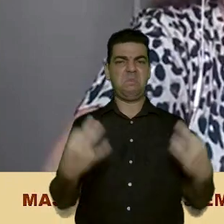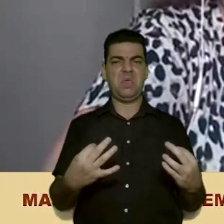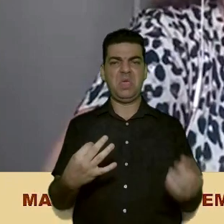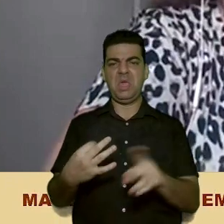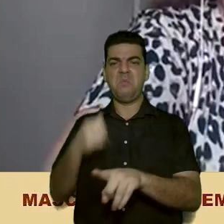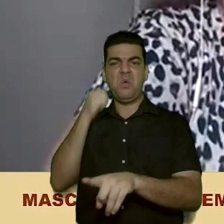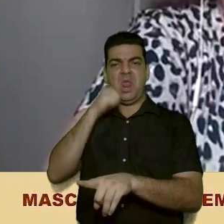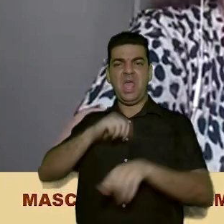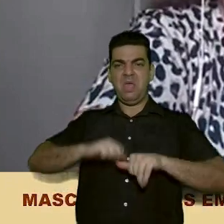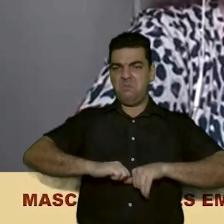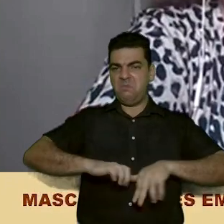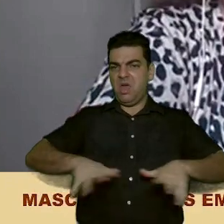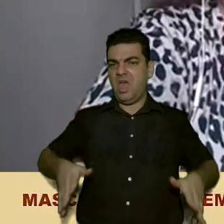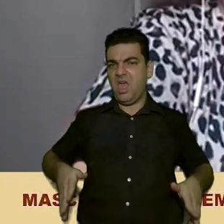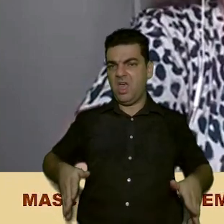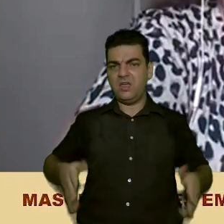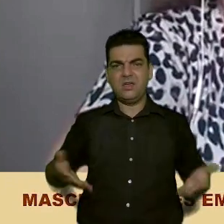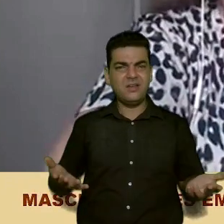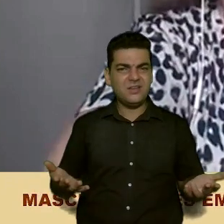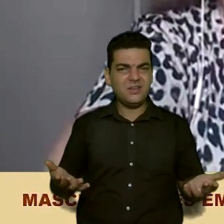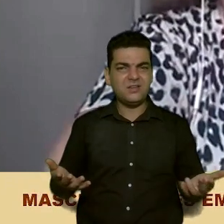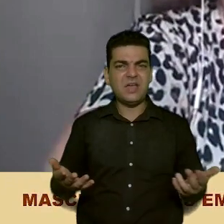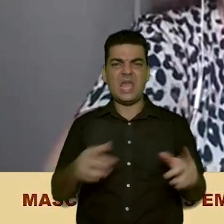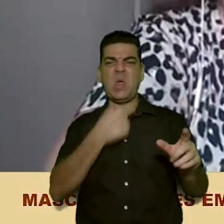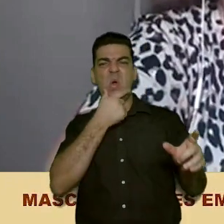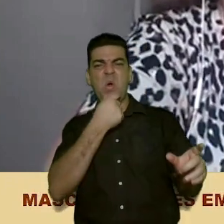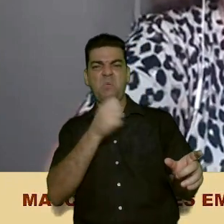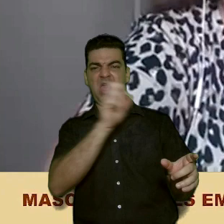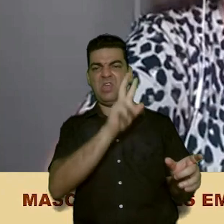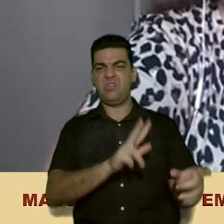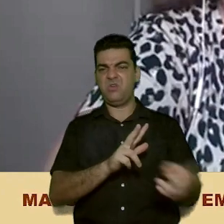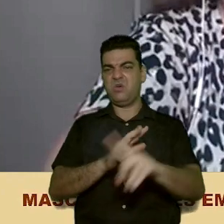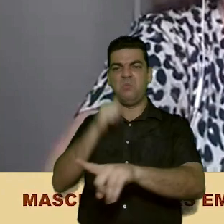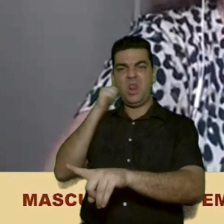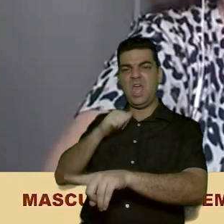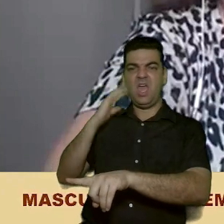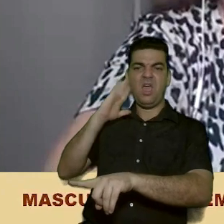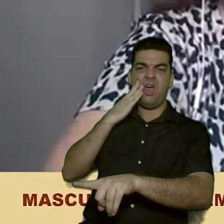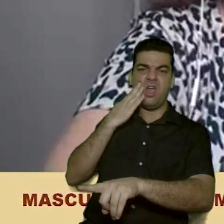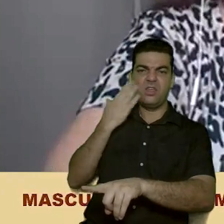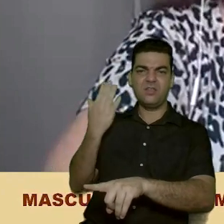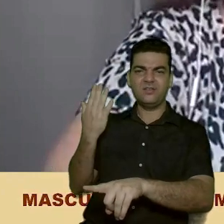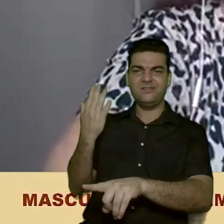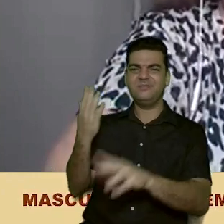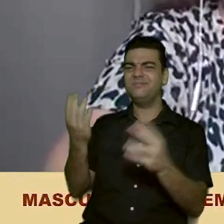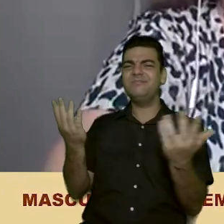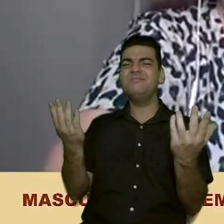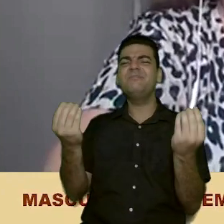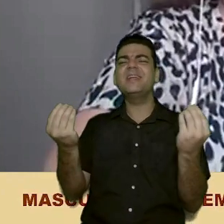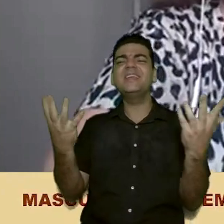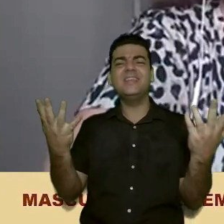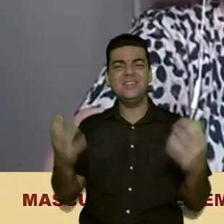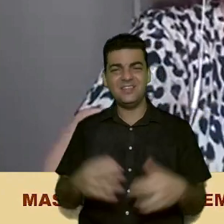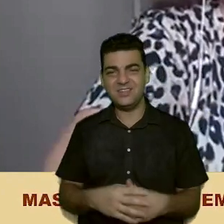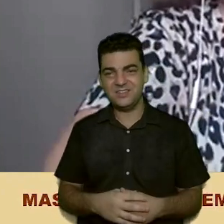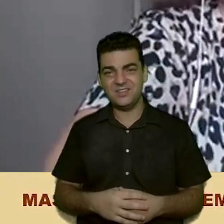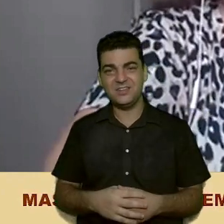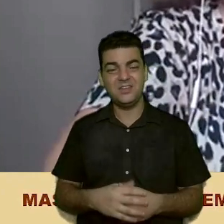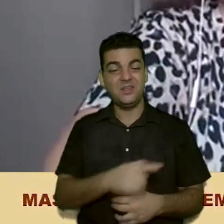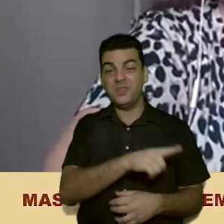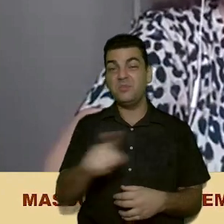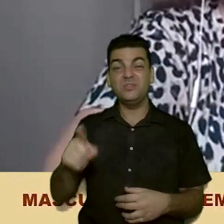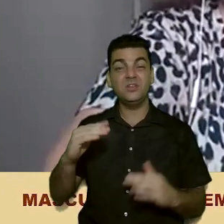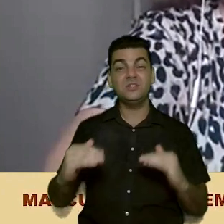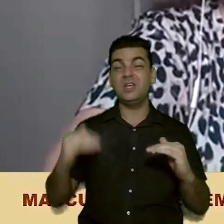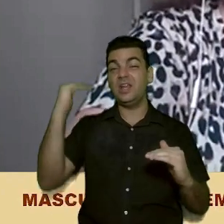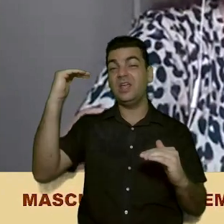menino bonitinho de gravatinha, filhinha de rosinha, né? A construção de gênero baseada na binaridade, né? Do azul e do rosa, né? Como se fosse